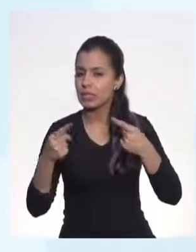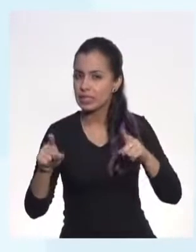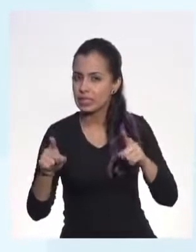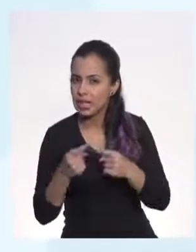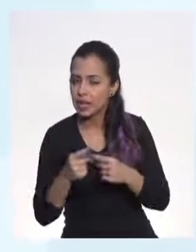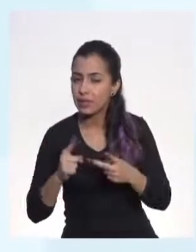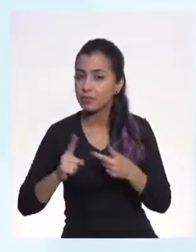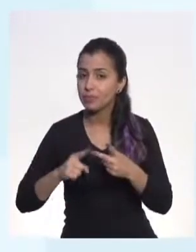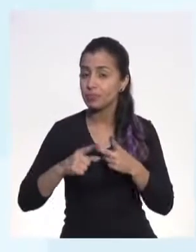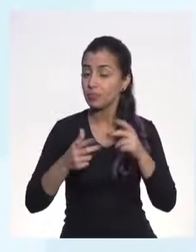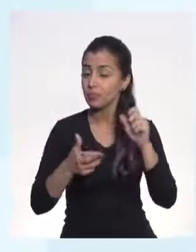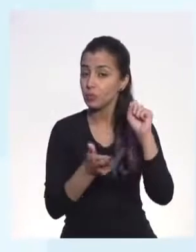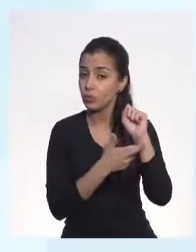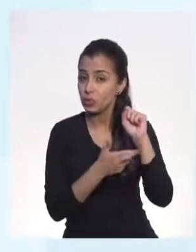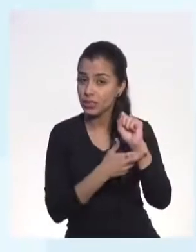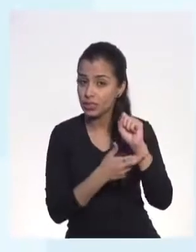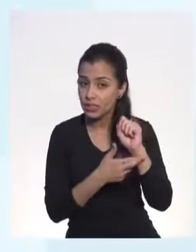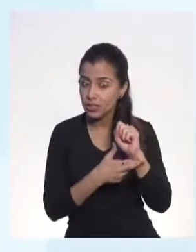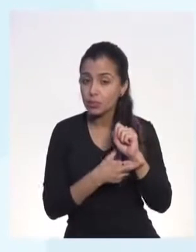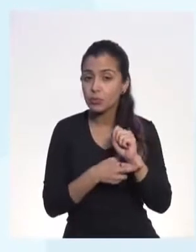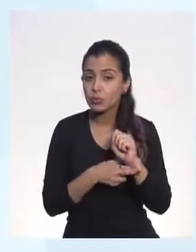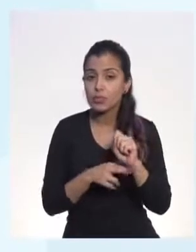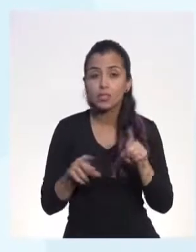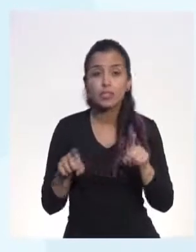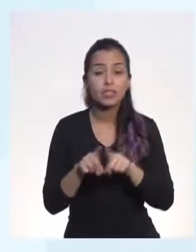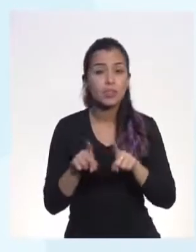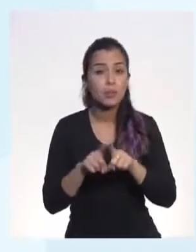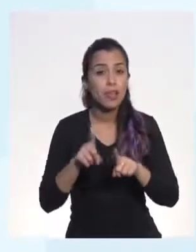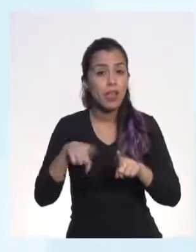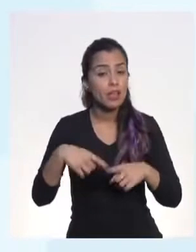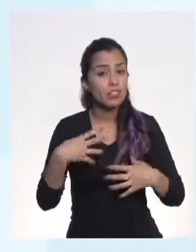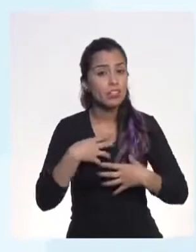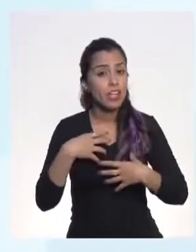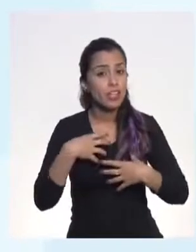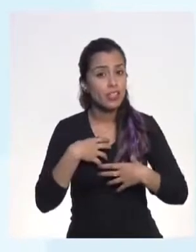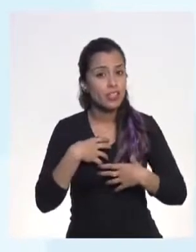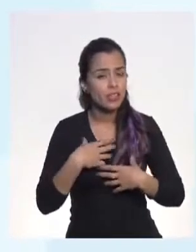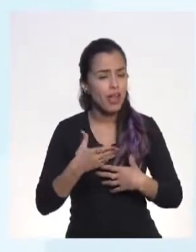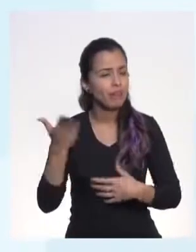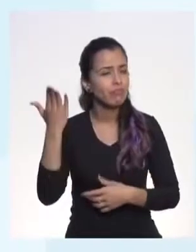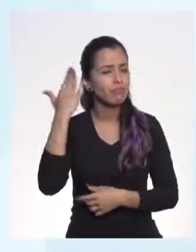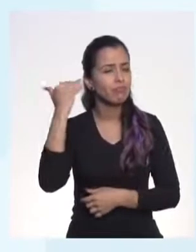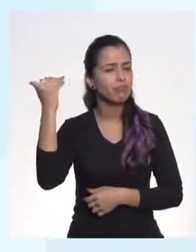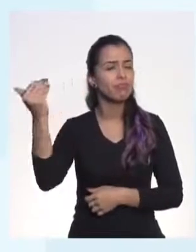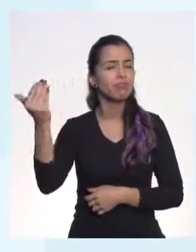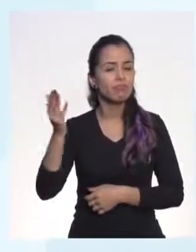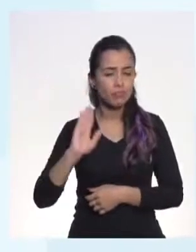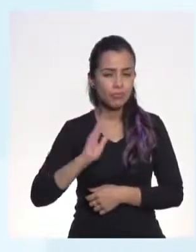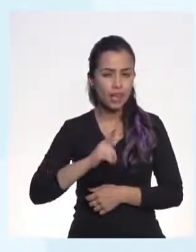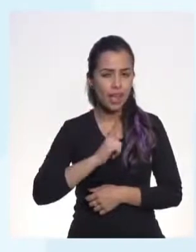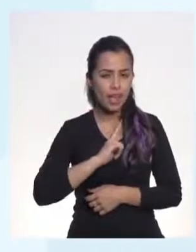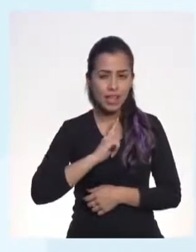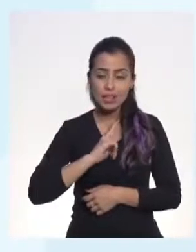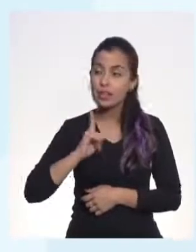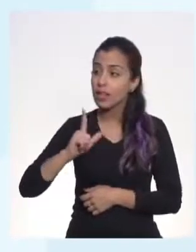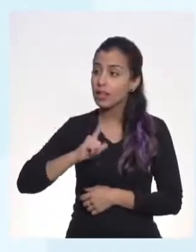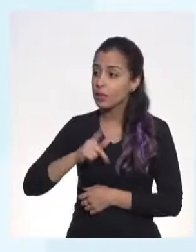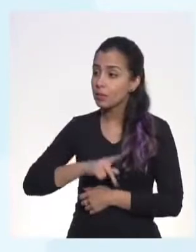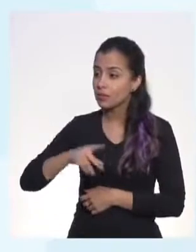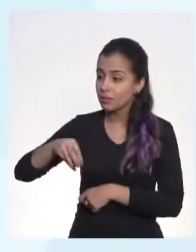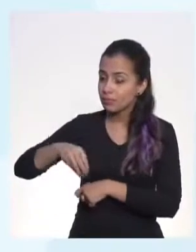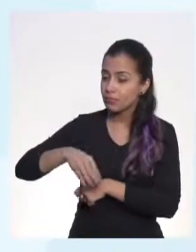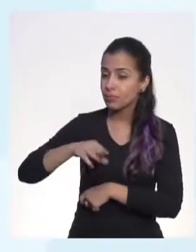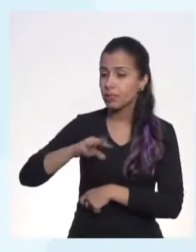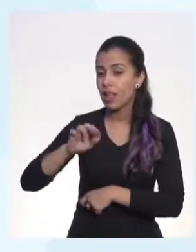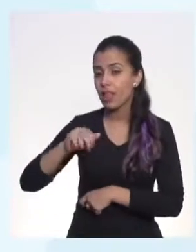ele traz um ritmo e o soneto é uma forma clássica que já vem não é é sei lá pro dando uma dica que a